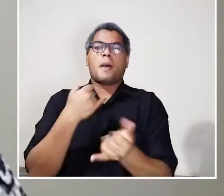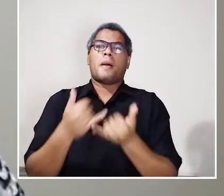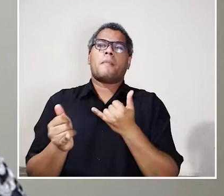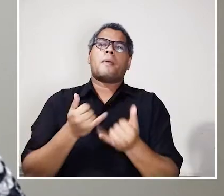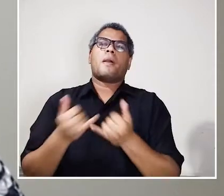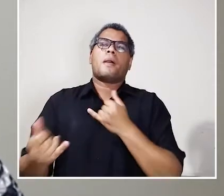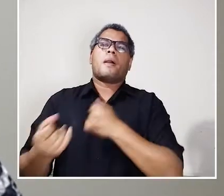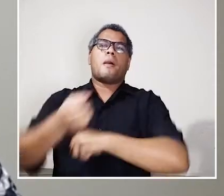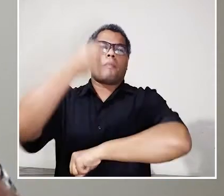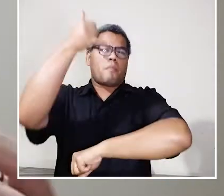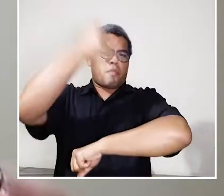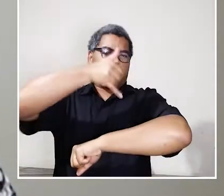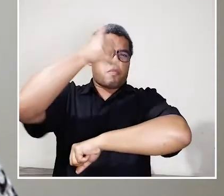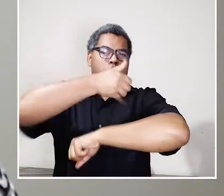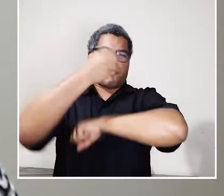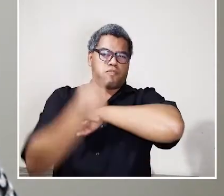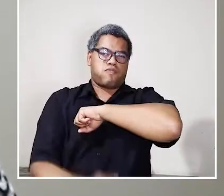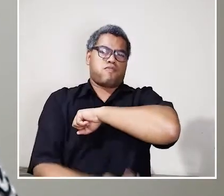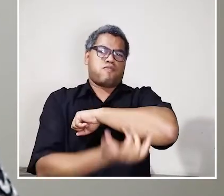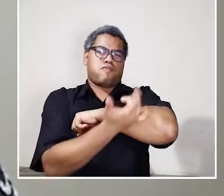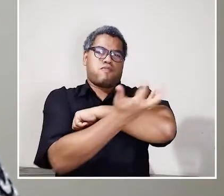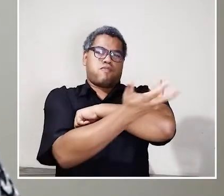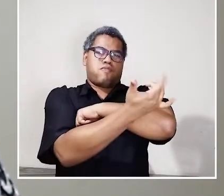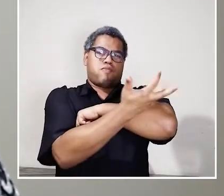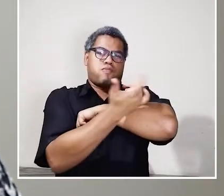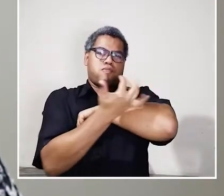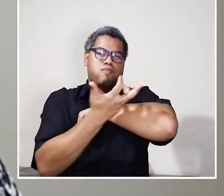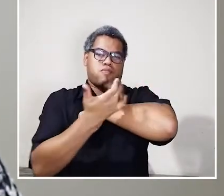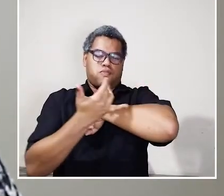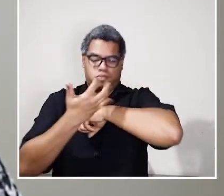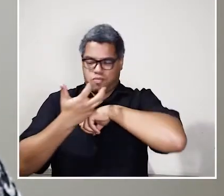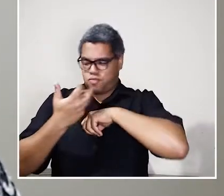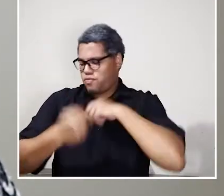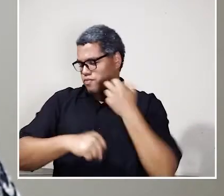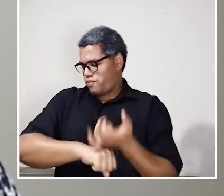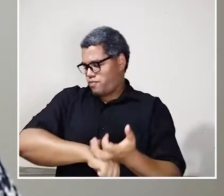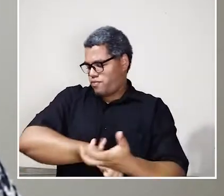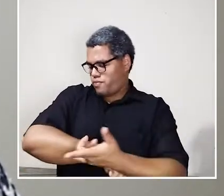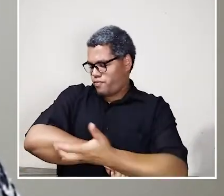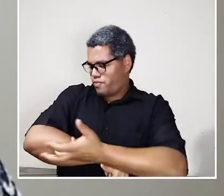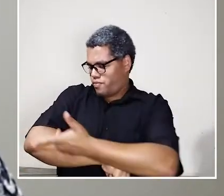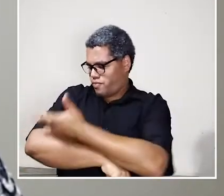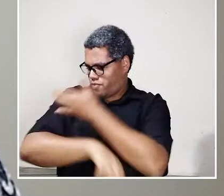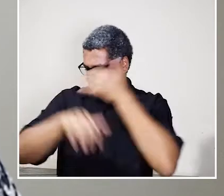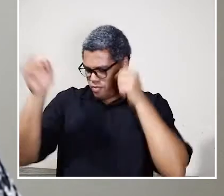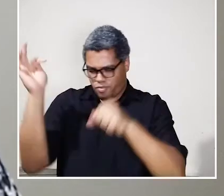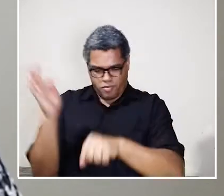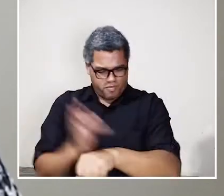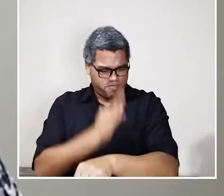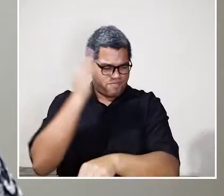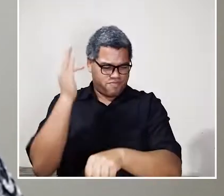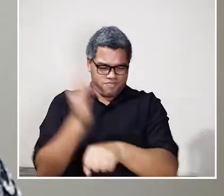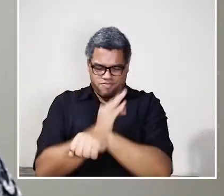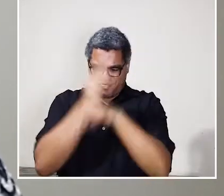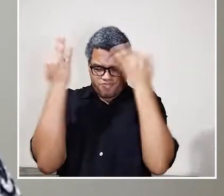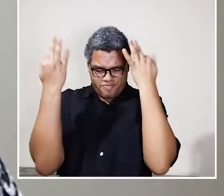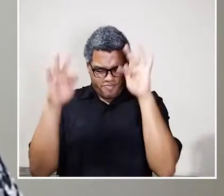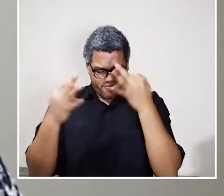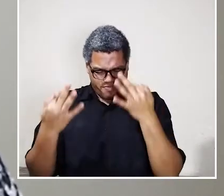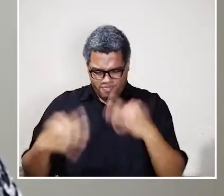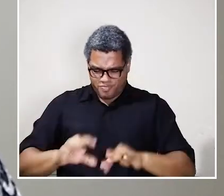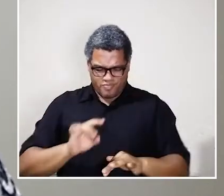contrário, como que derramaram vinagre naquelas feridas tão expostas e dolorosas. Eles